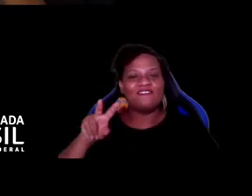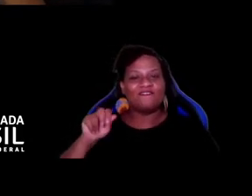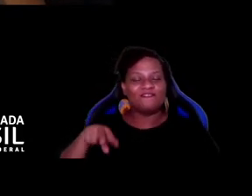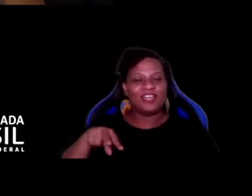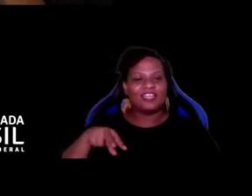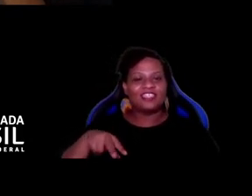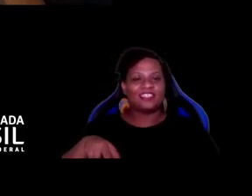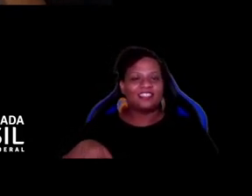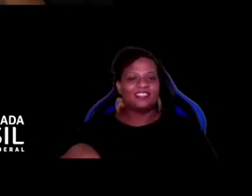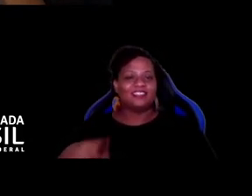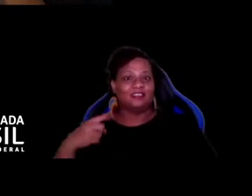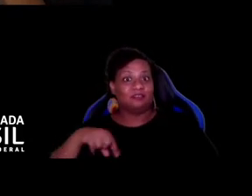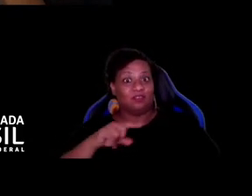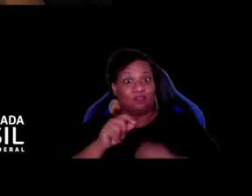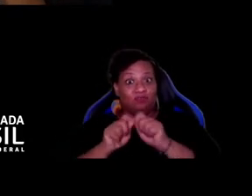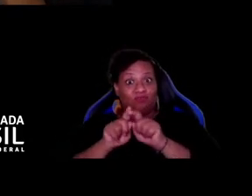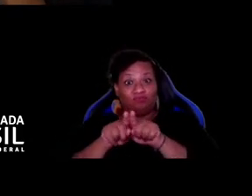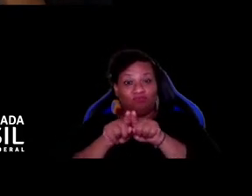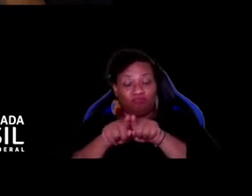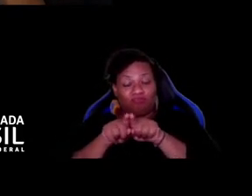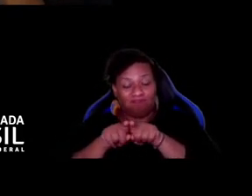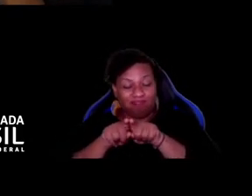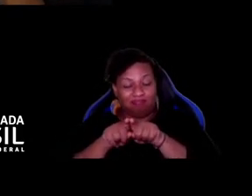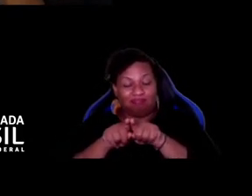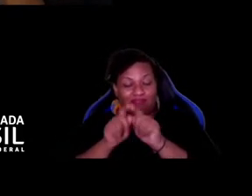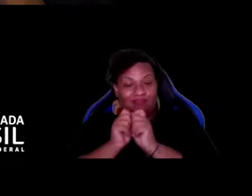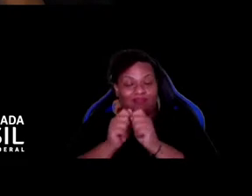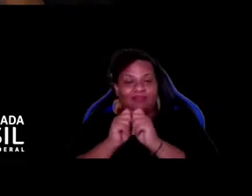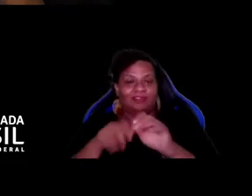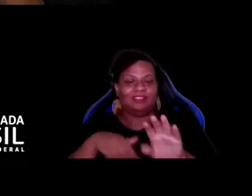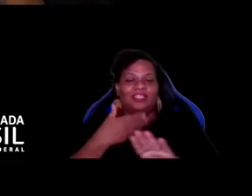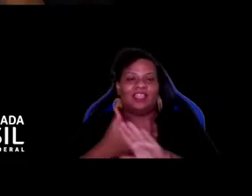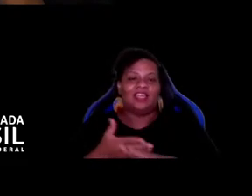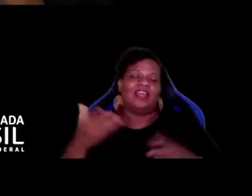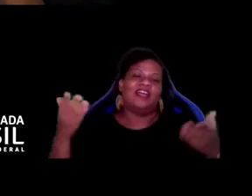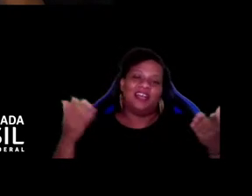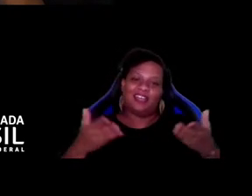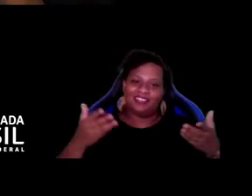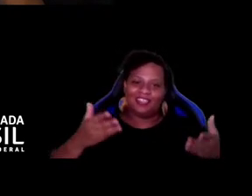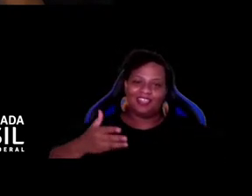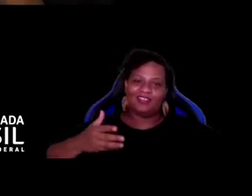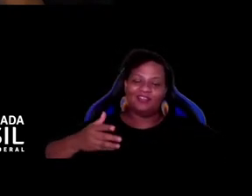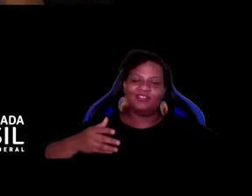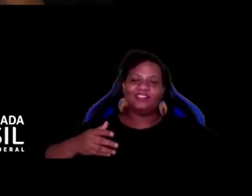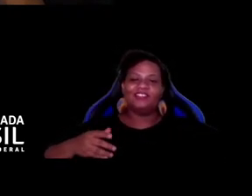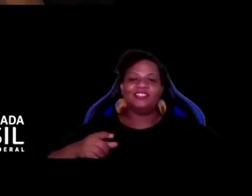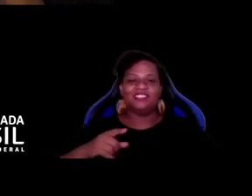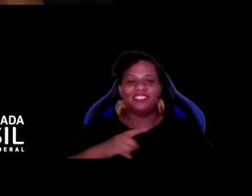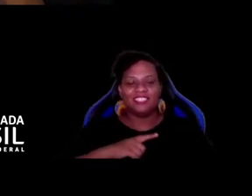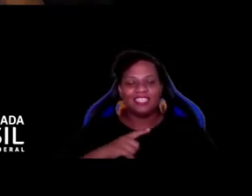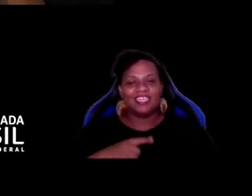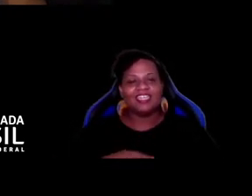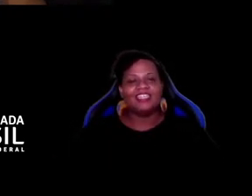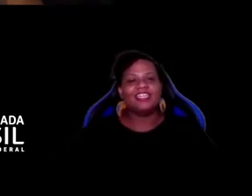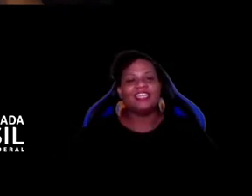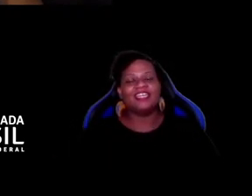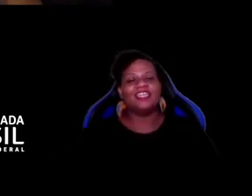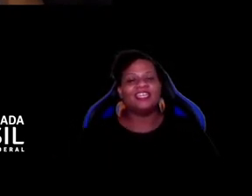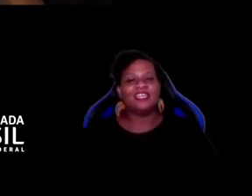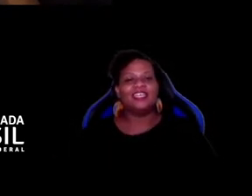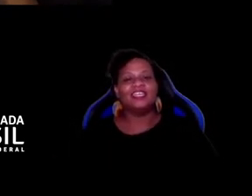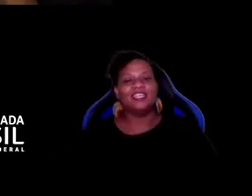nós somos parceiras até hoje, que era Marcinha Cidreira, guitarra, Érica Nandi no